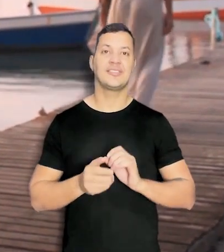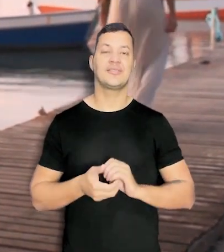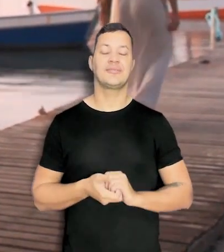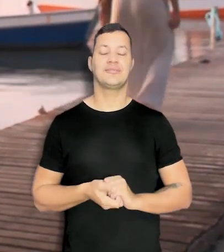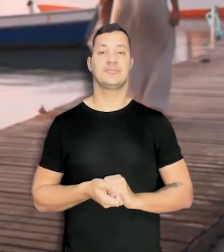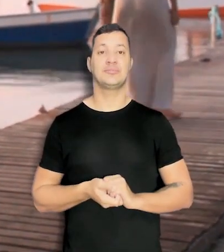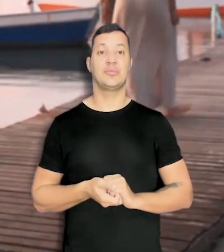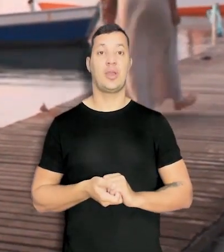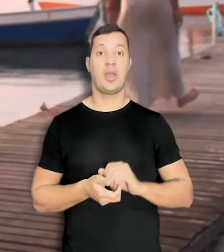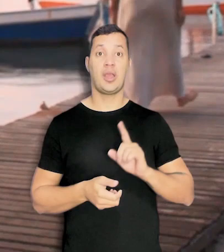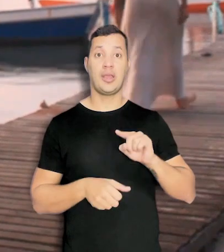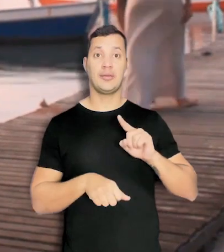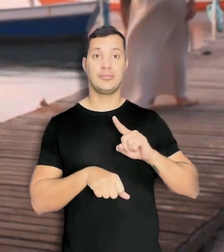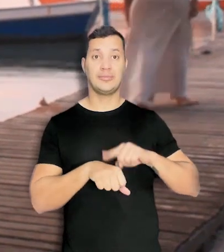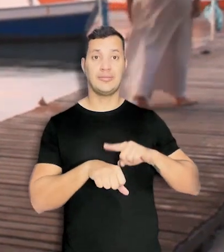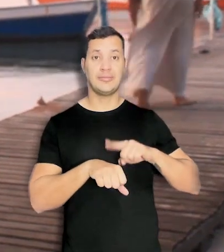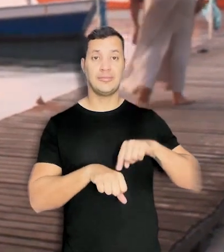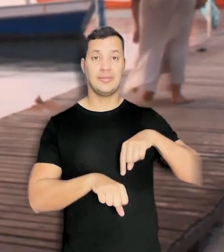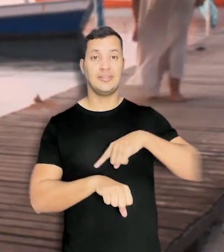Somos o tempo.